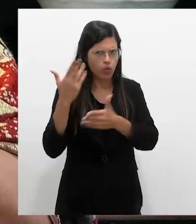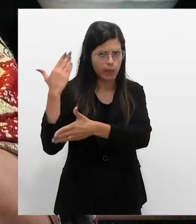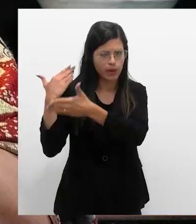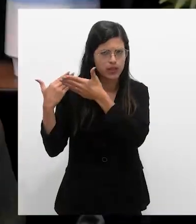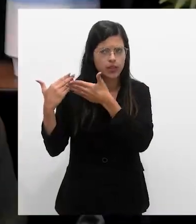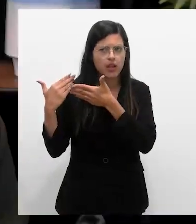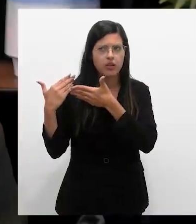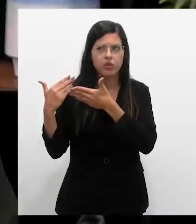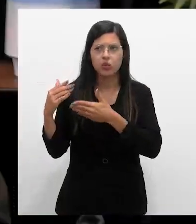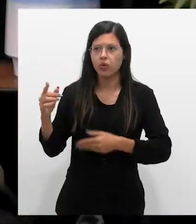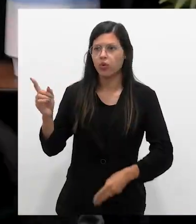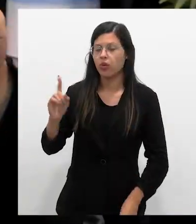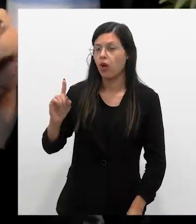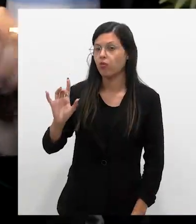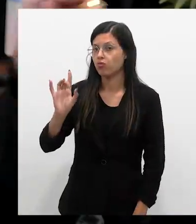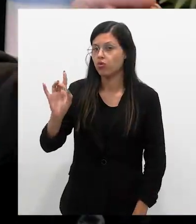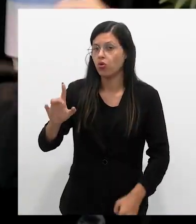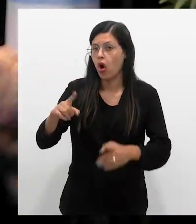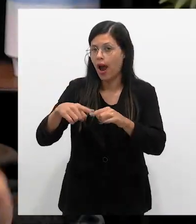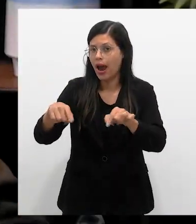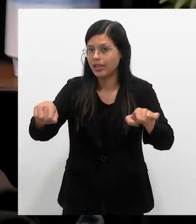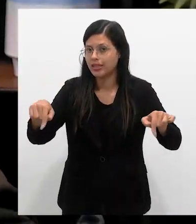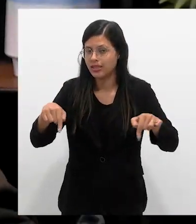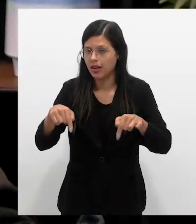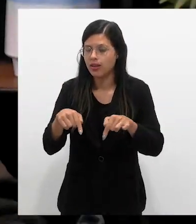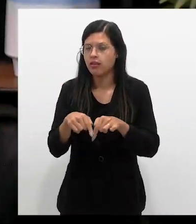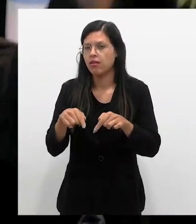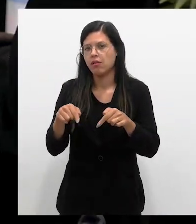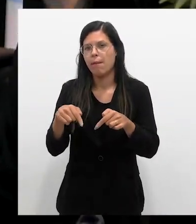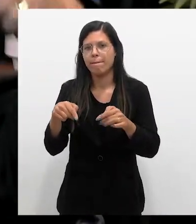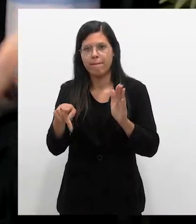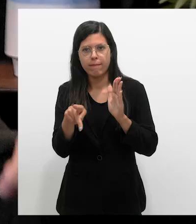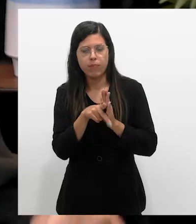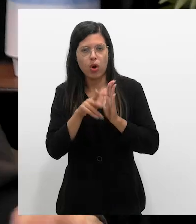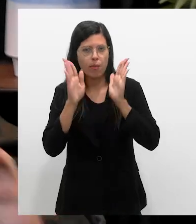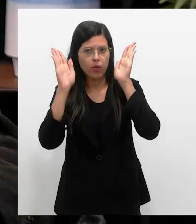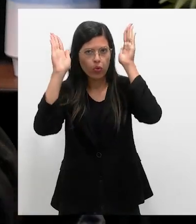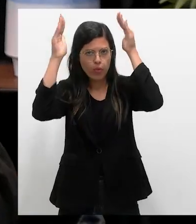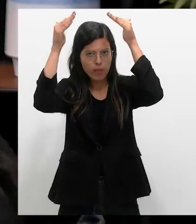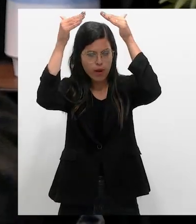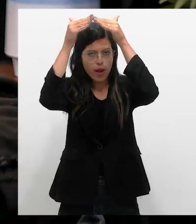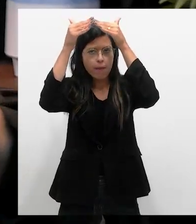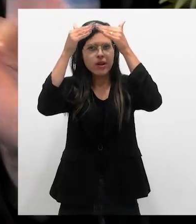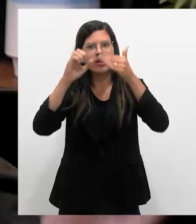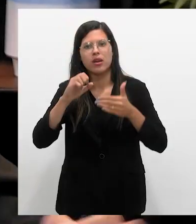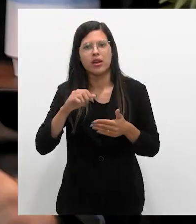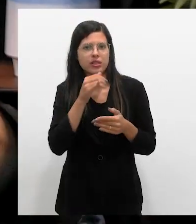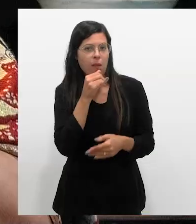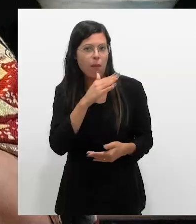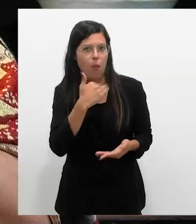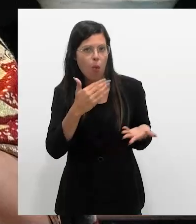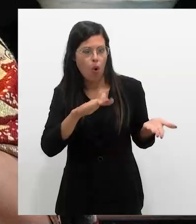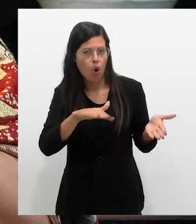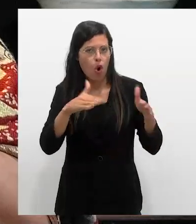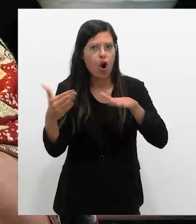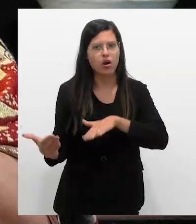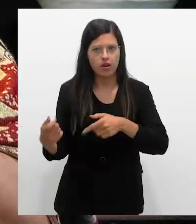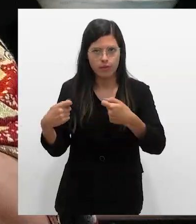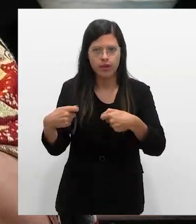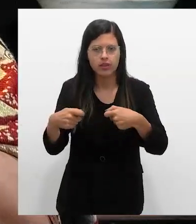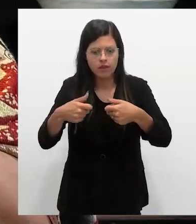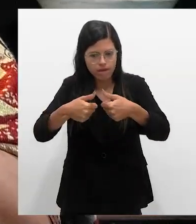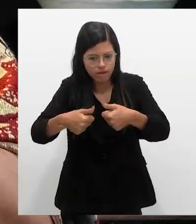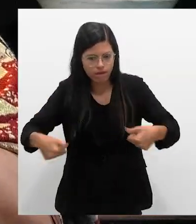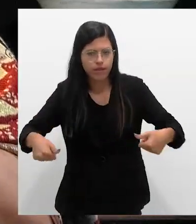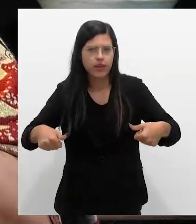não, a fita com lacre é para lacrar os aposentos papais. Quando o Papa morre, você então tem que lacrar o quarto, os aposentos